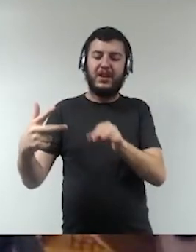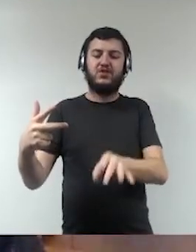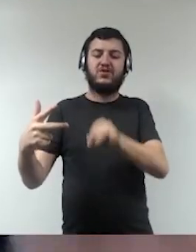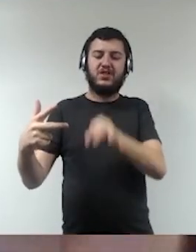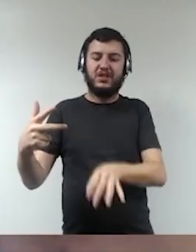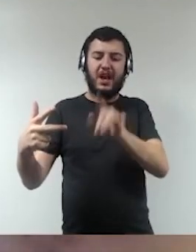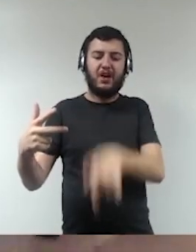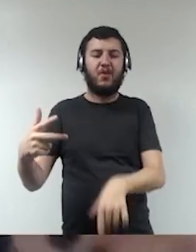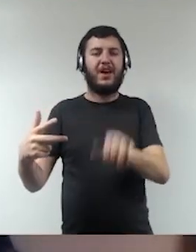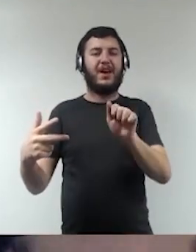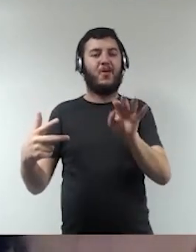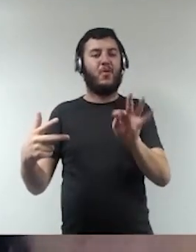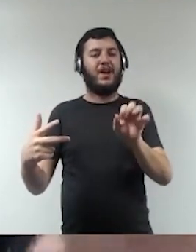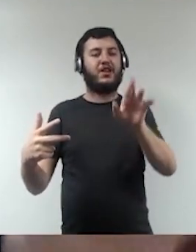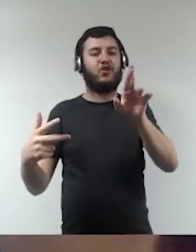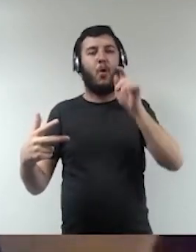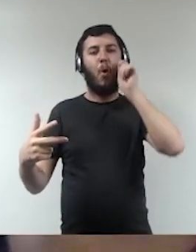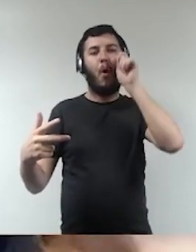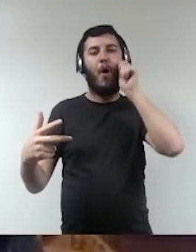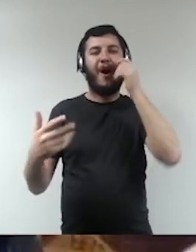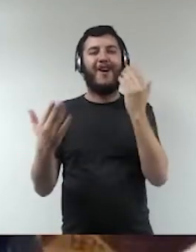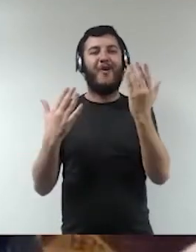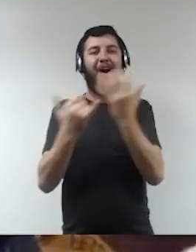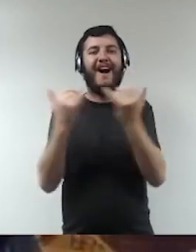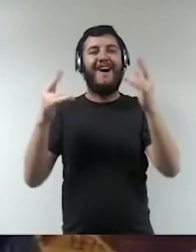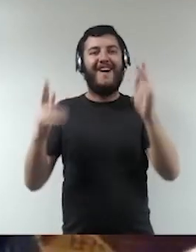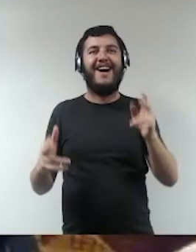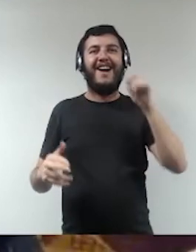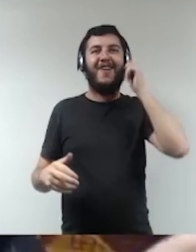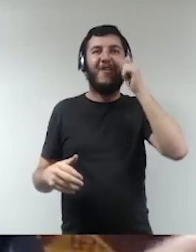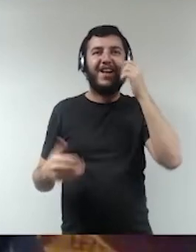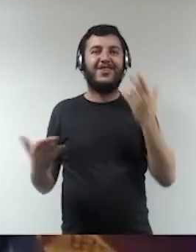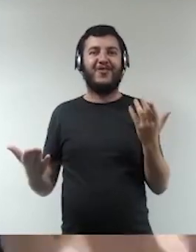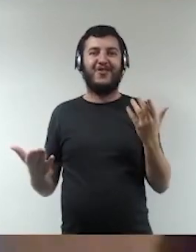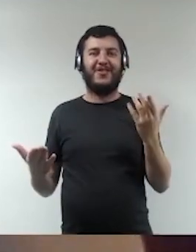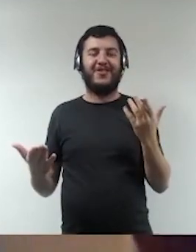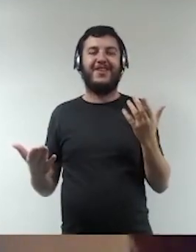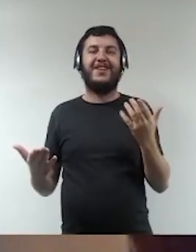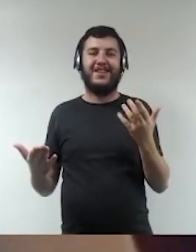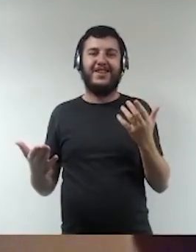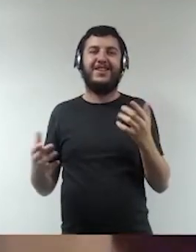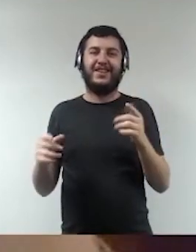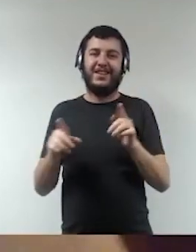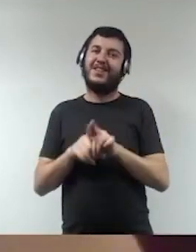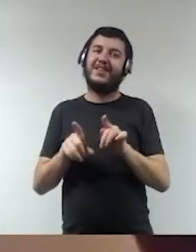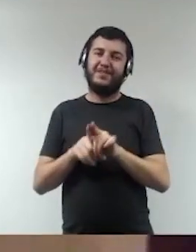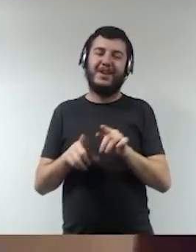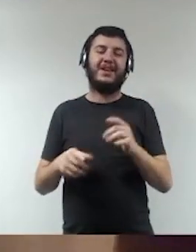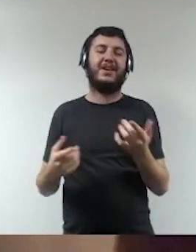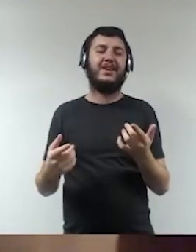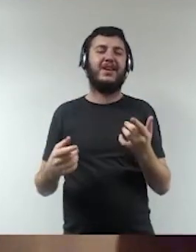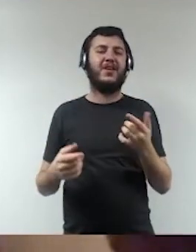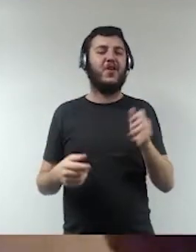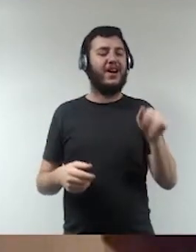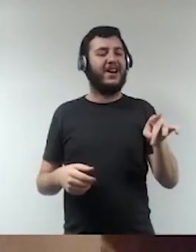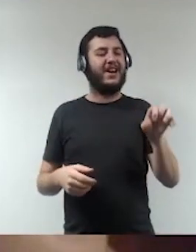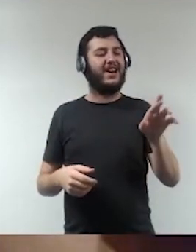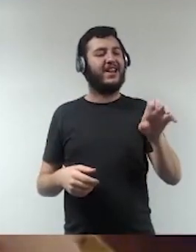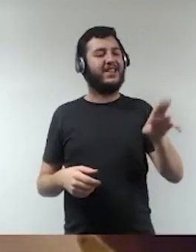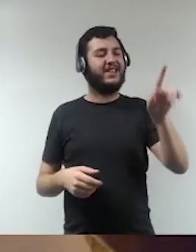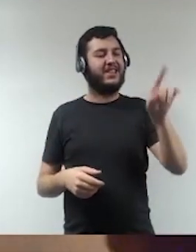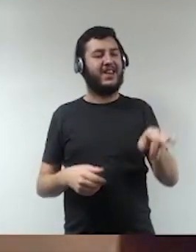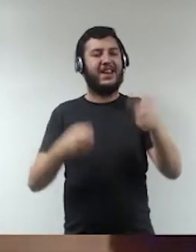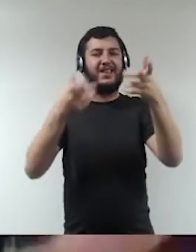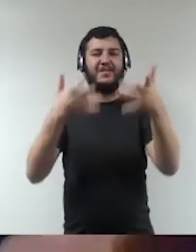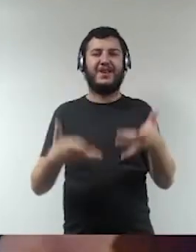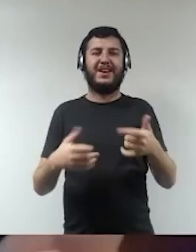ator, não é o ator, é mais um ator nesse cenário. Então, quando o André fala, eu fico até emocionada, André,